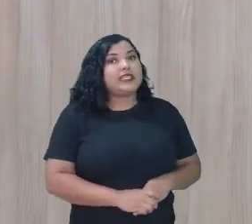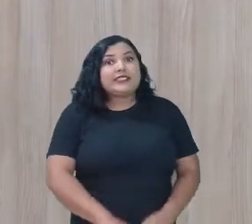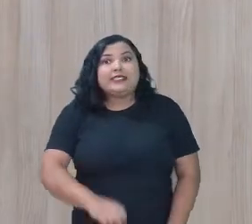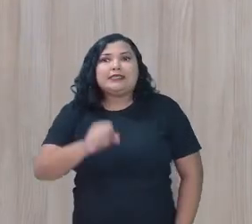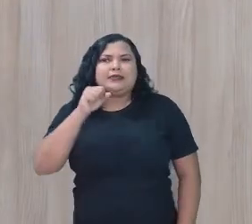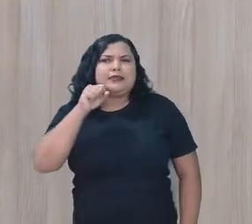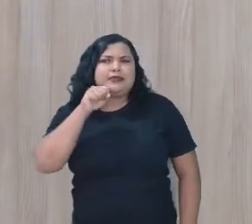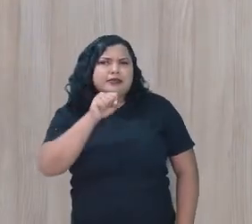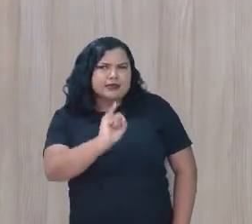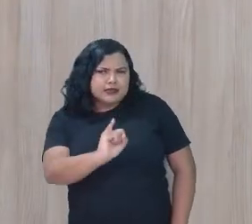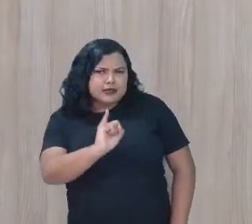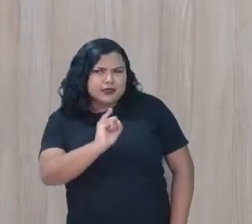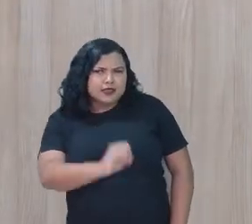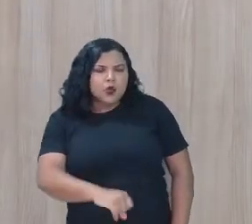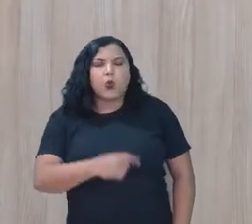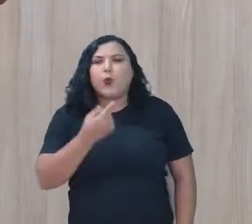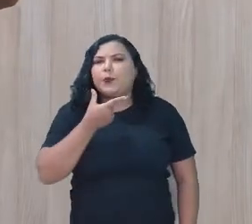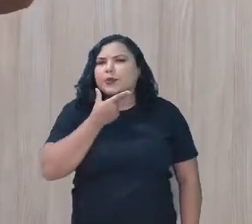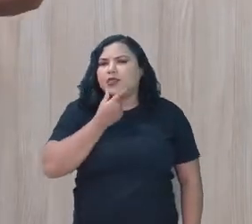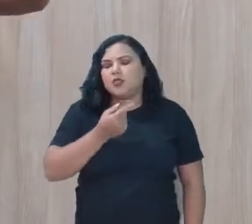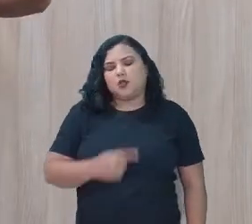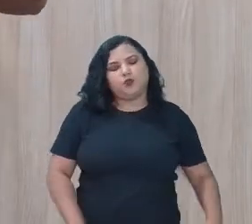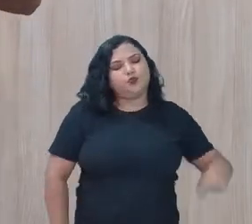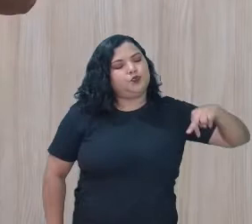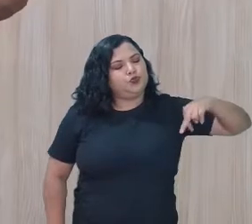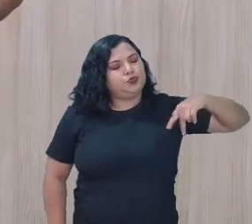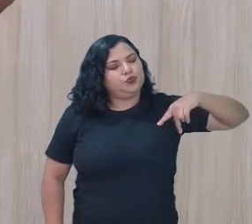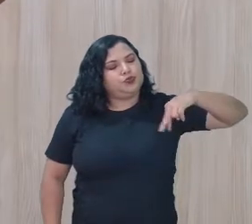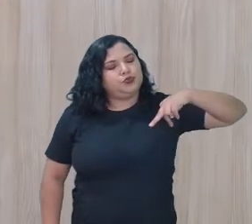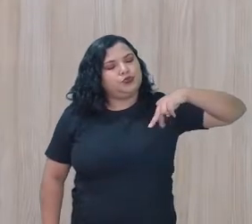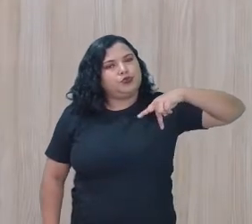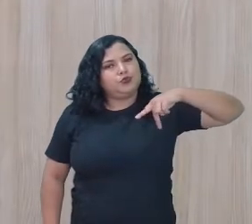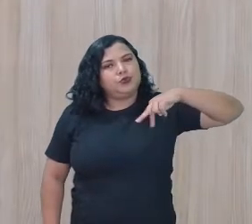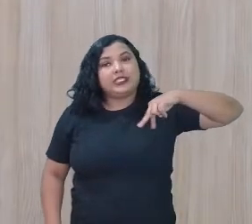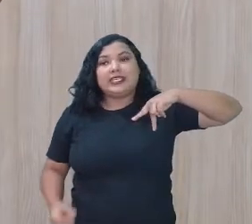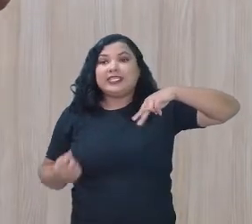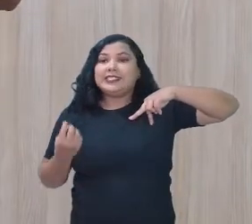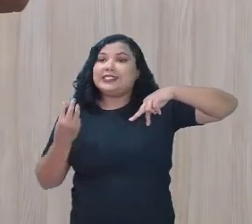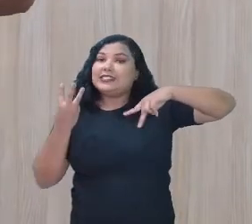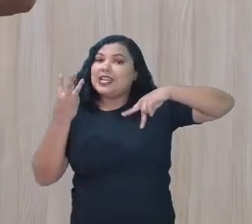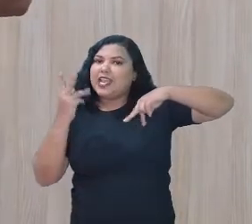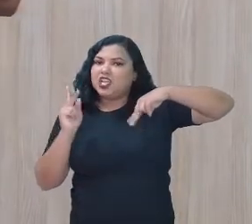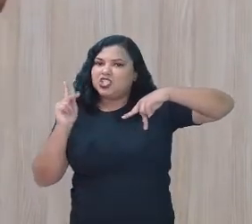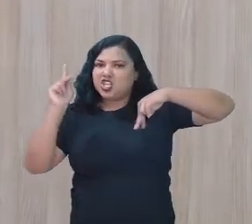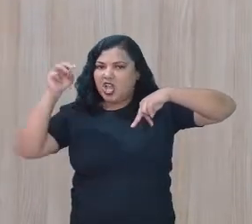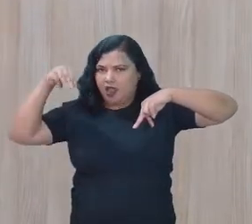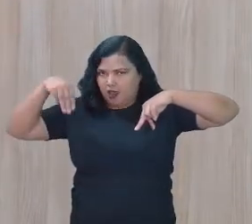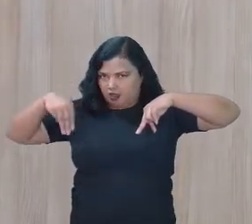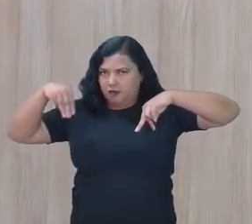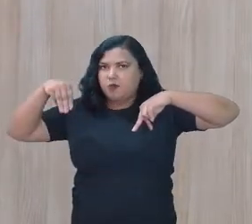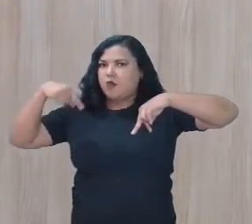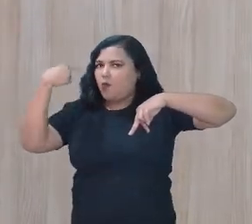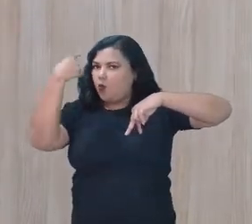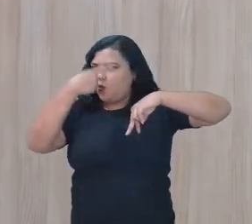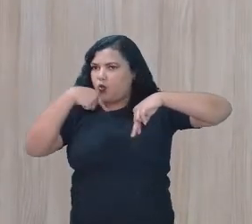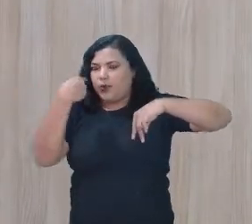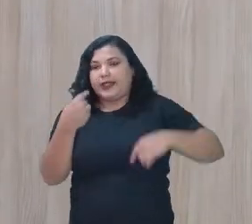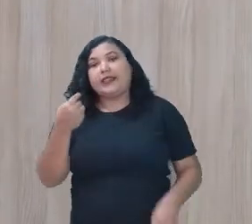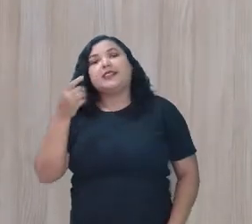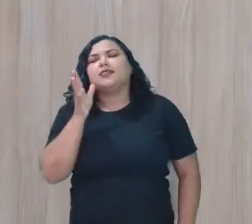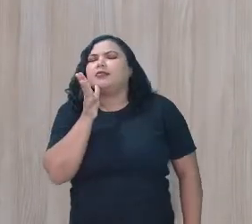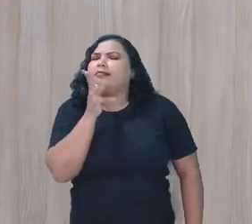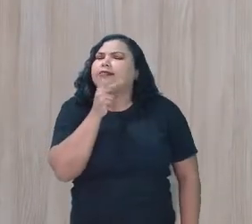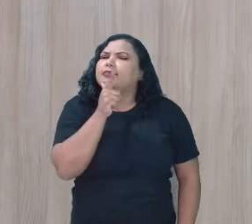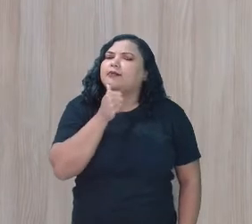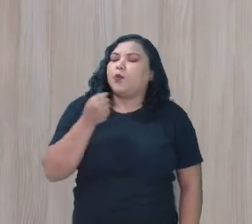Se ele andar a uma velocidade de 3 km por hora, ele vai chegar ao seu destino em 30